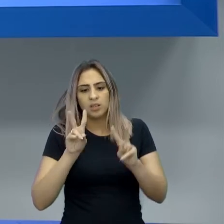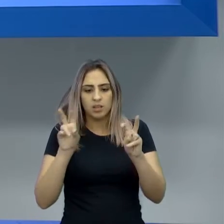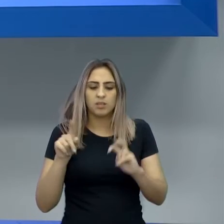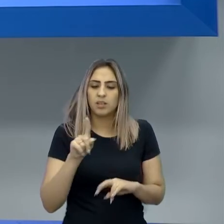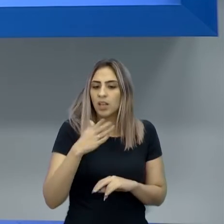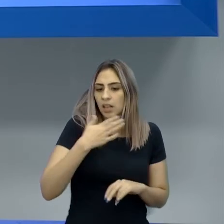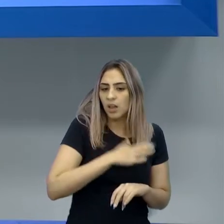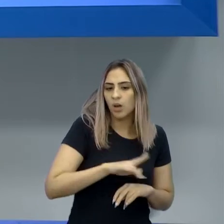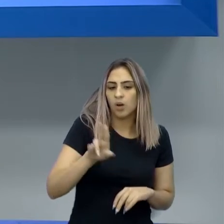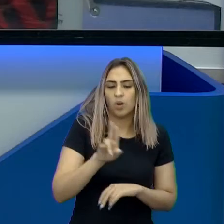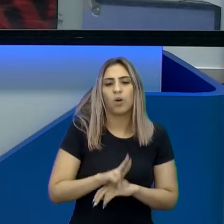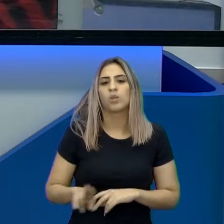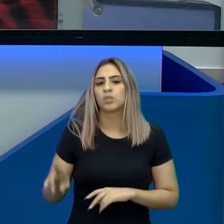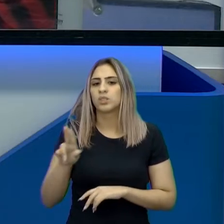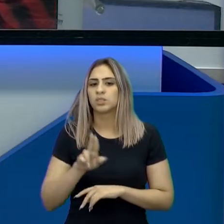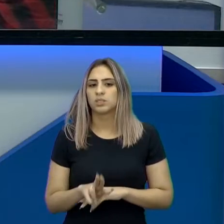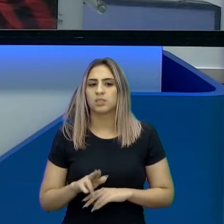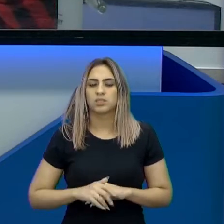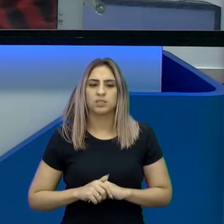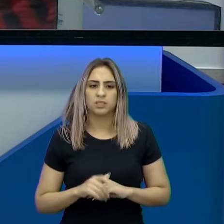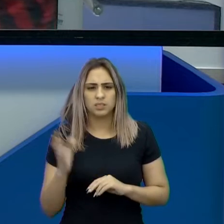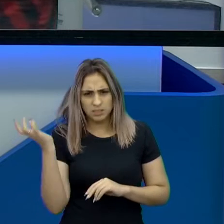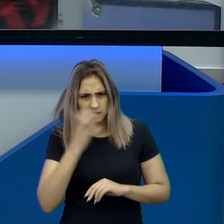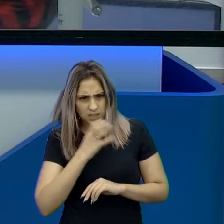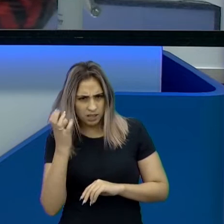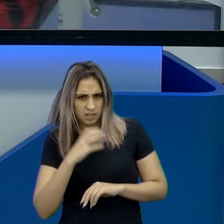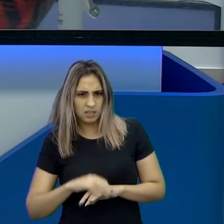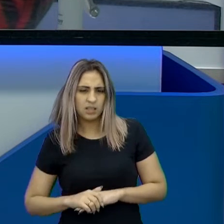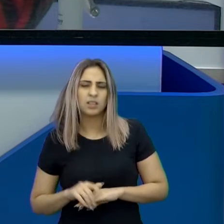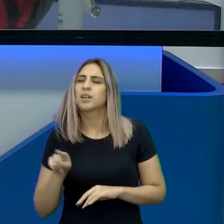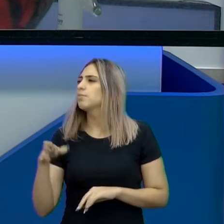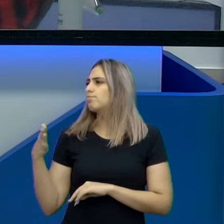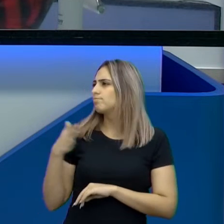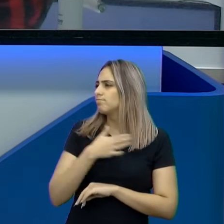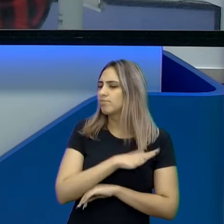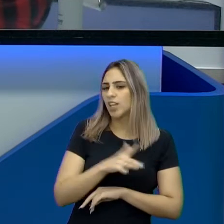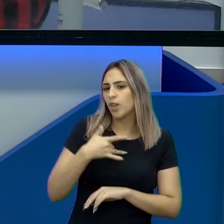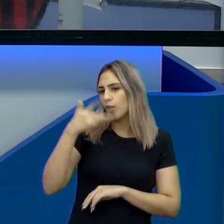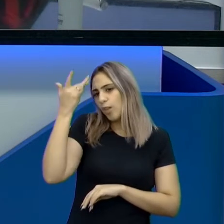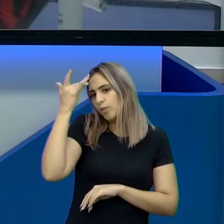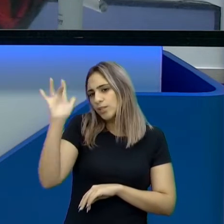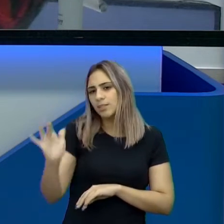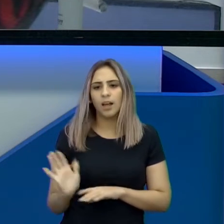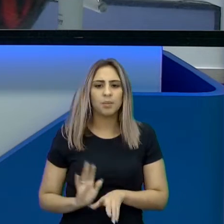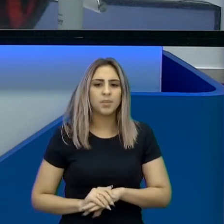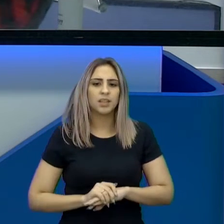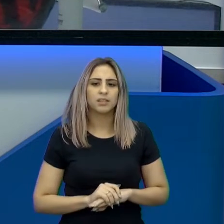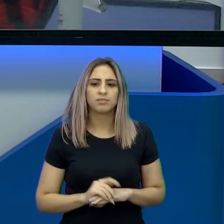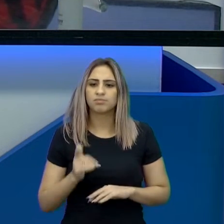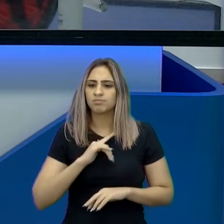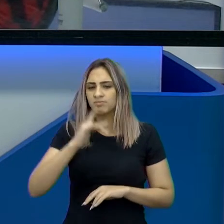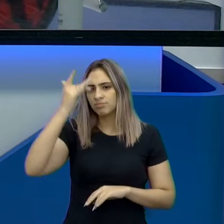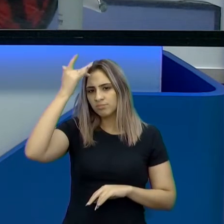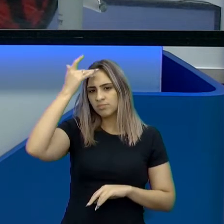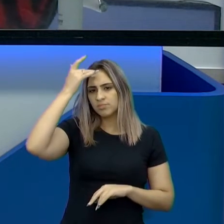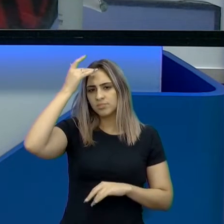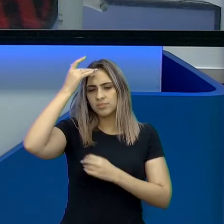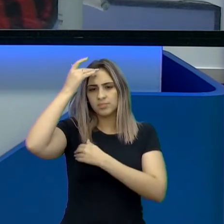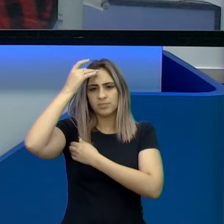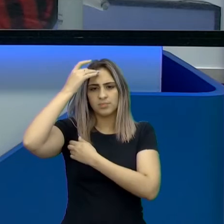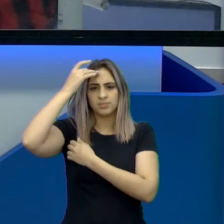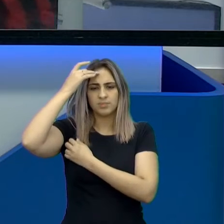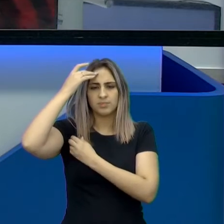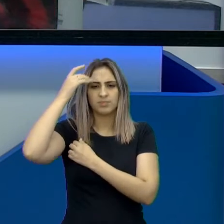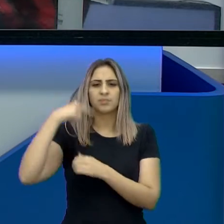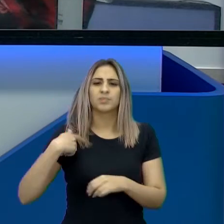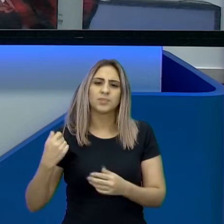não gostam de usar. Sério? É um termo preconceituoso, eu não sabia. Eu também não. Porque não significa comedor de carne. Eu tive